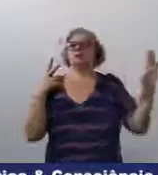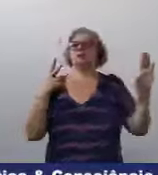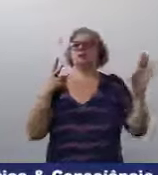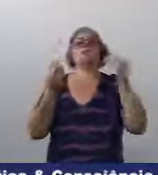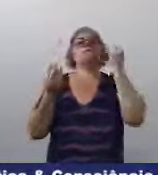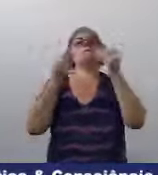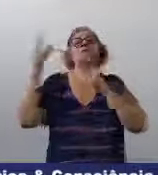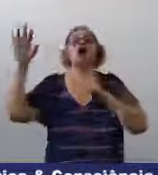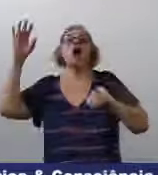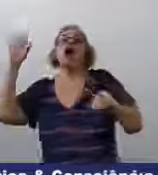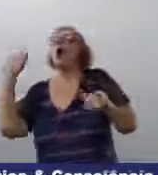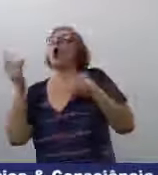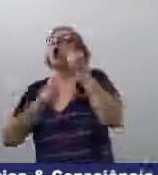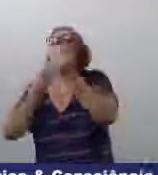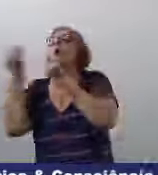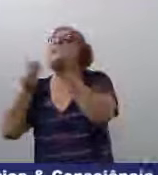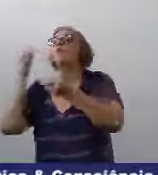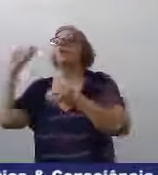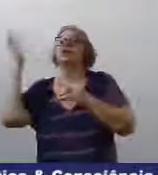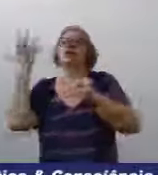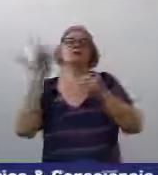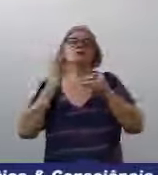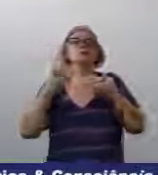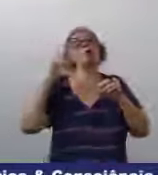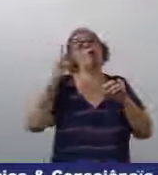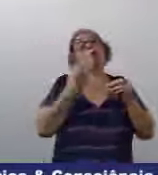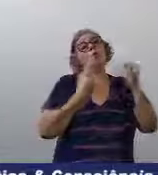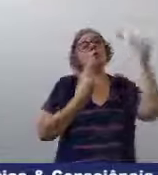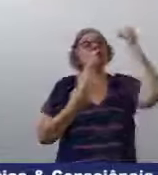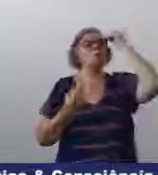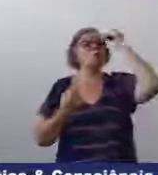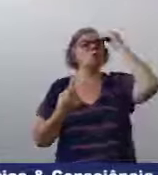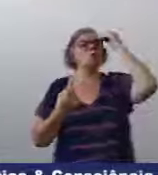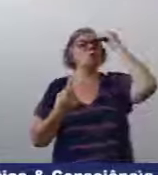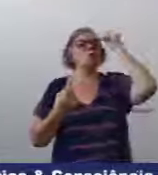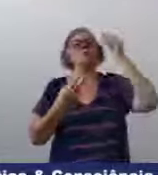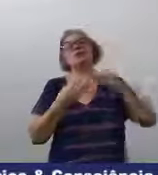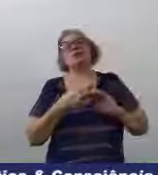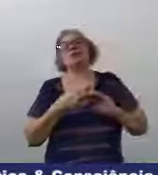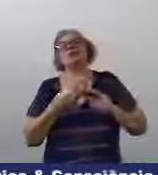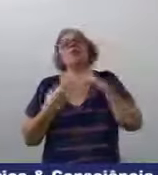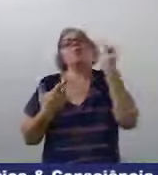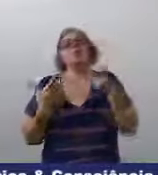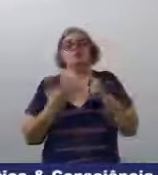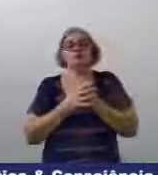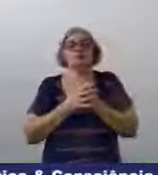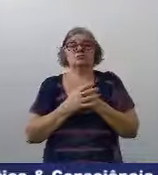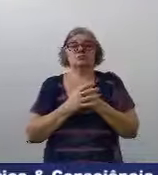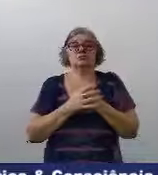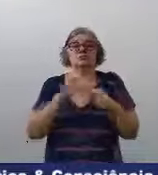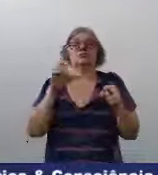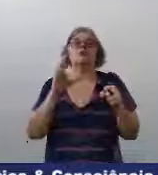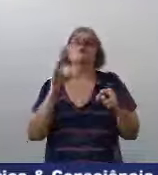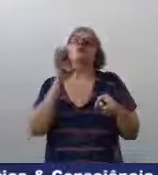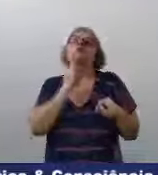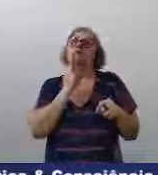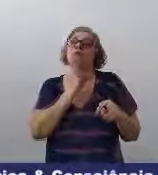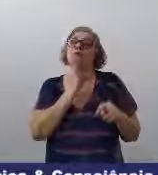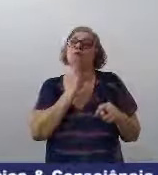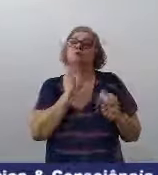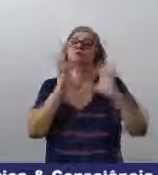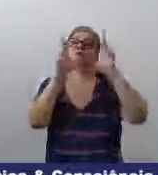saber como elas acontecem, fazer nossos cálculos e construir as nossas máquinas. É evidente